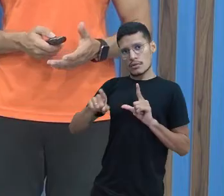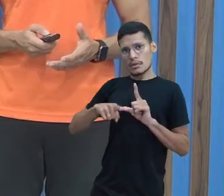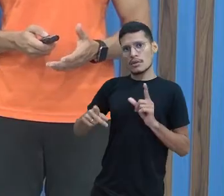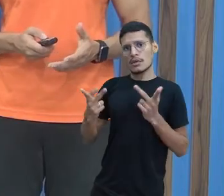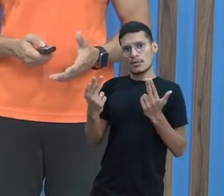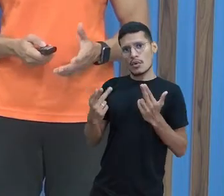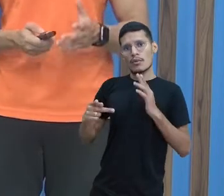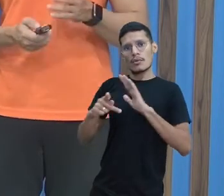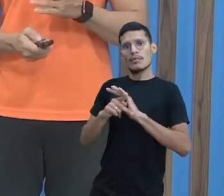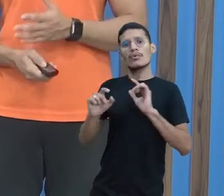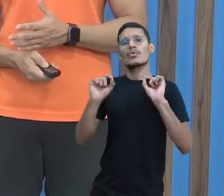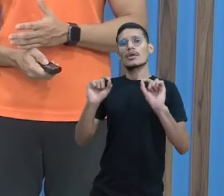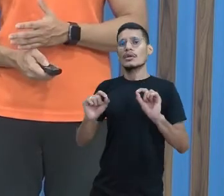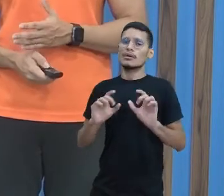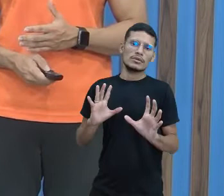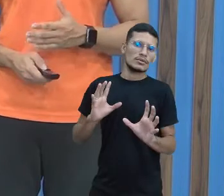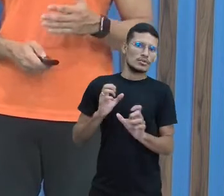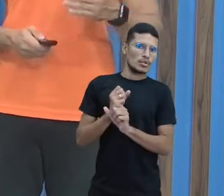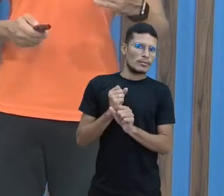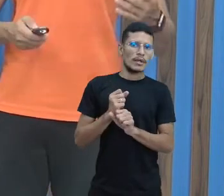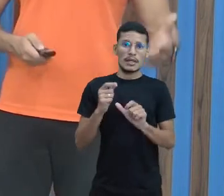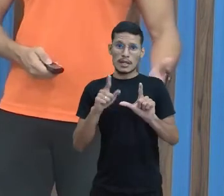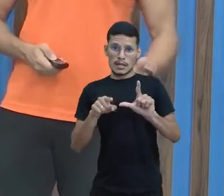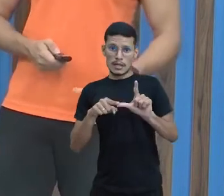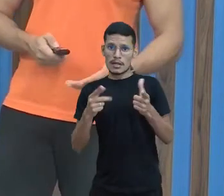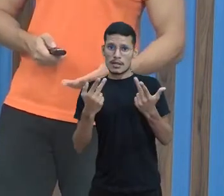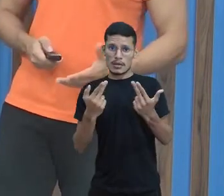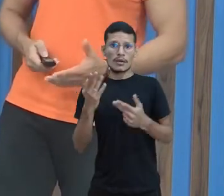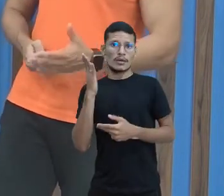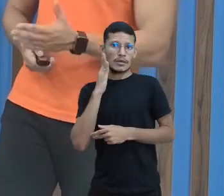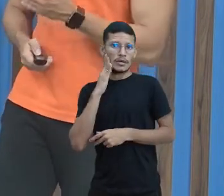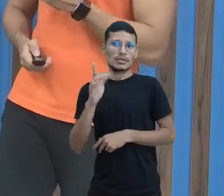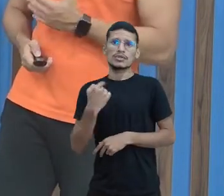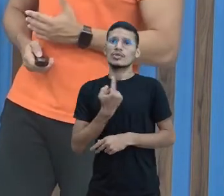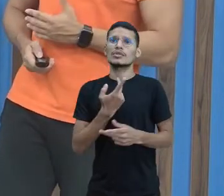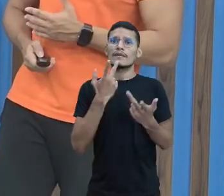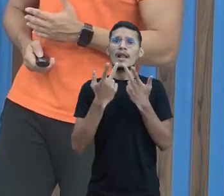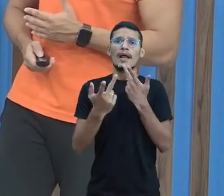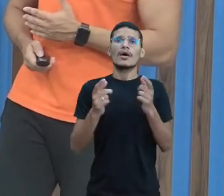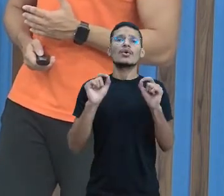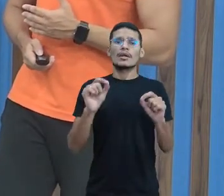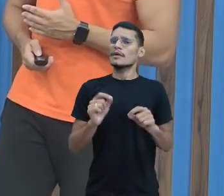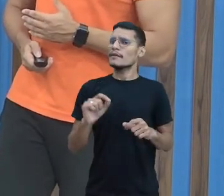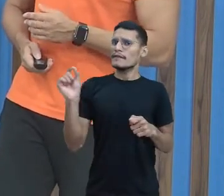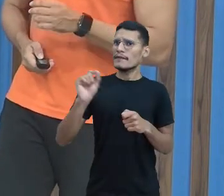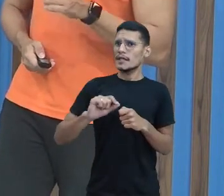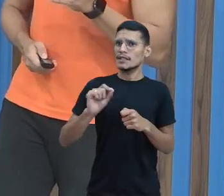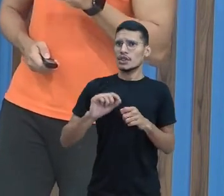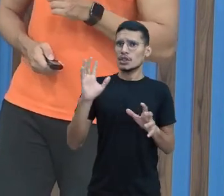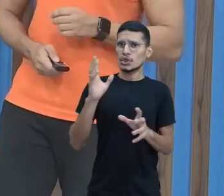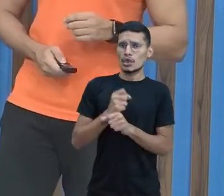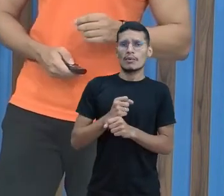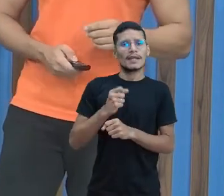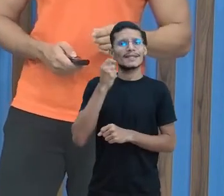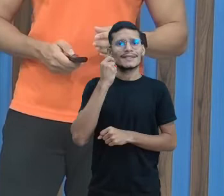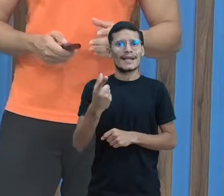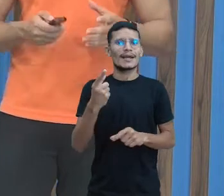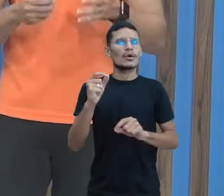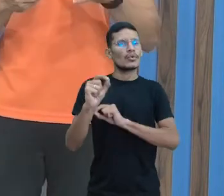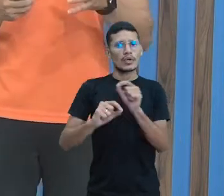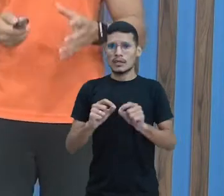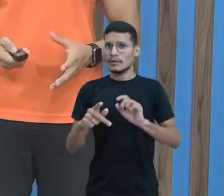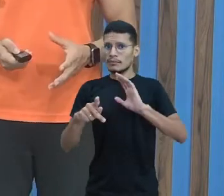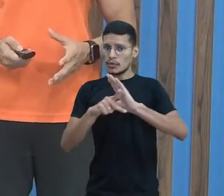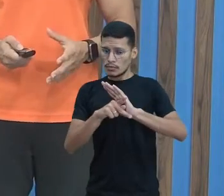vai efetuar a soma, certo? Então, para a gente fazer essa soma aí, tá? A ideia é que quando a